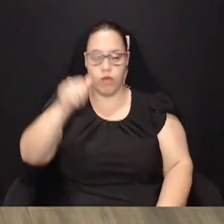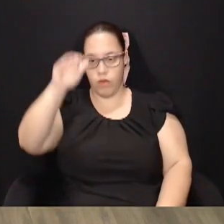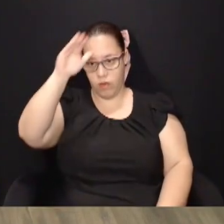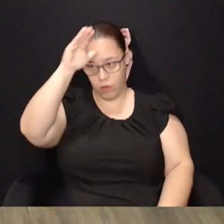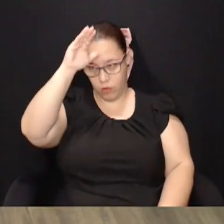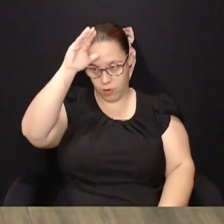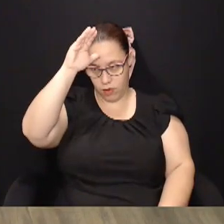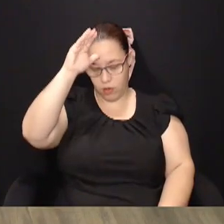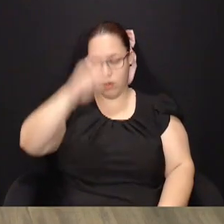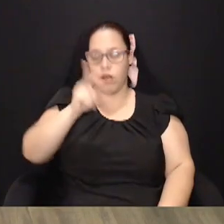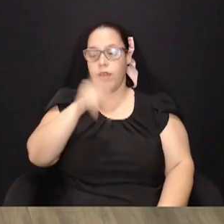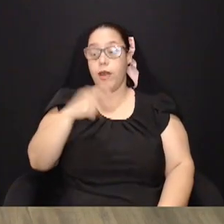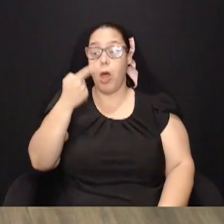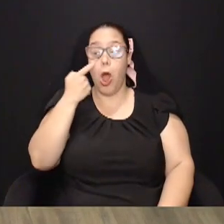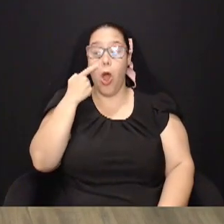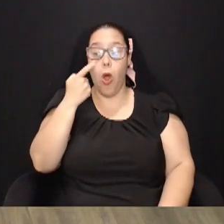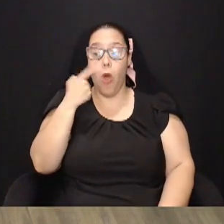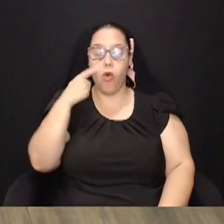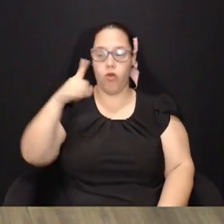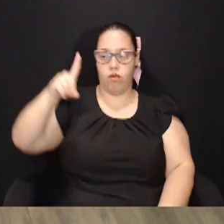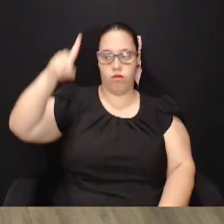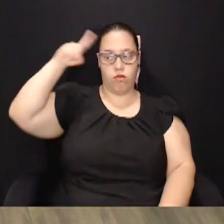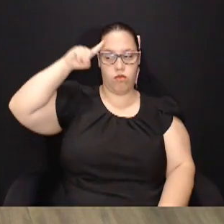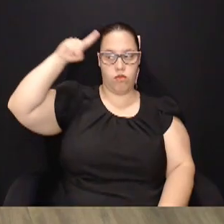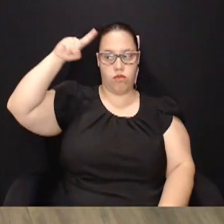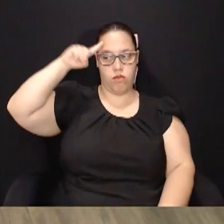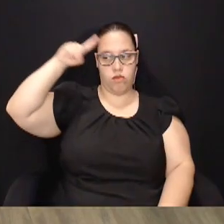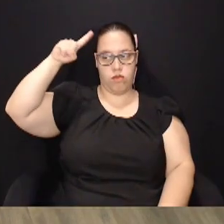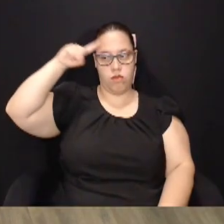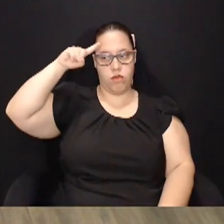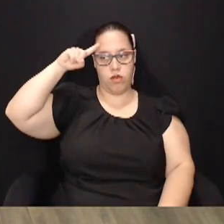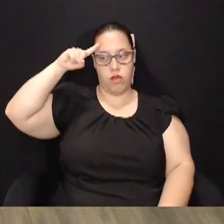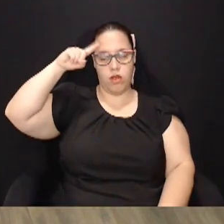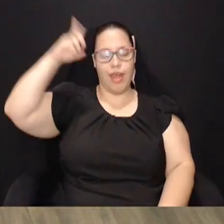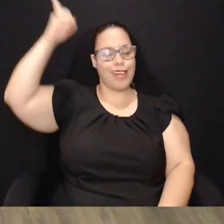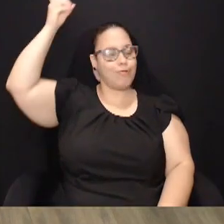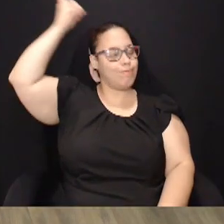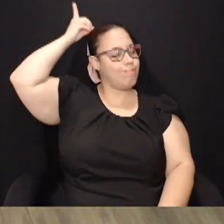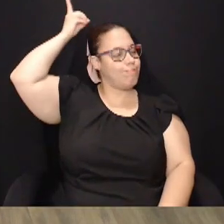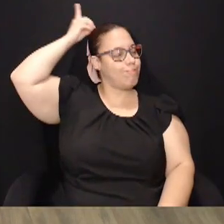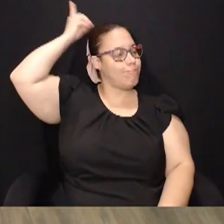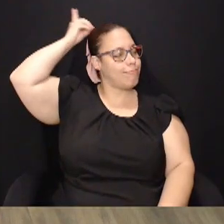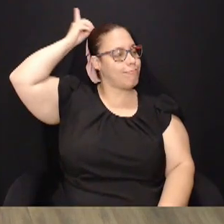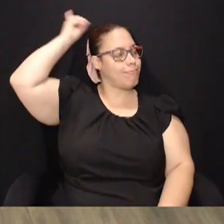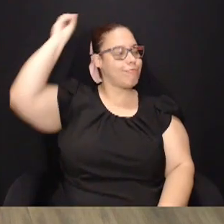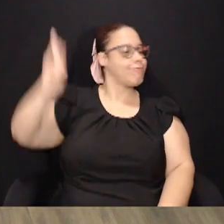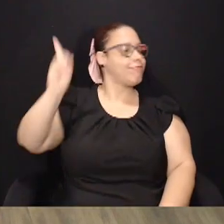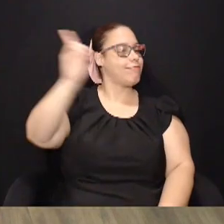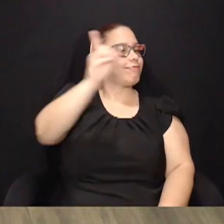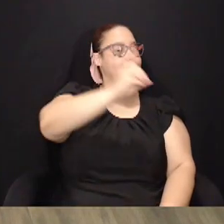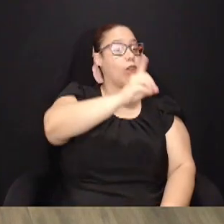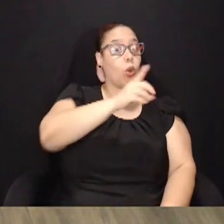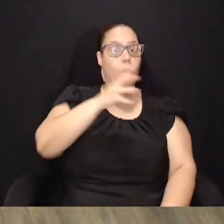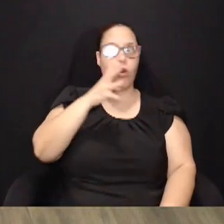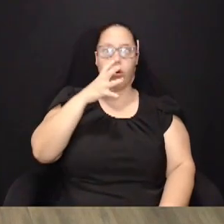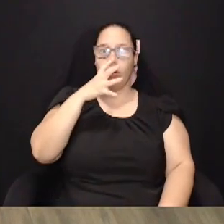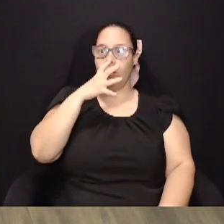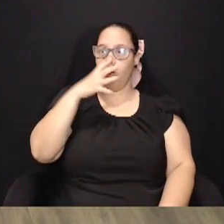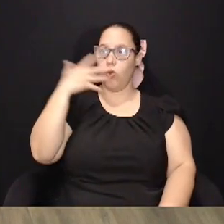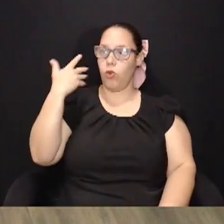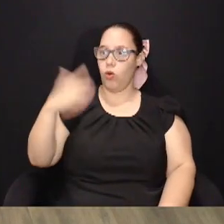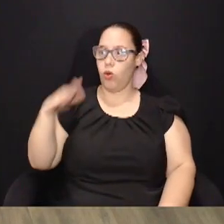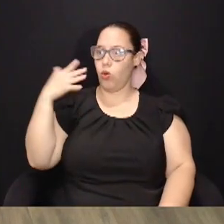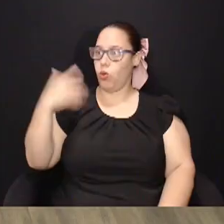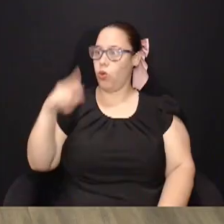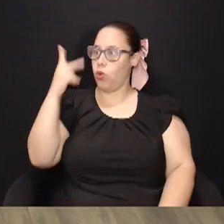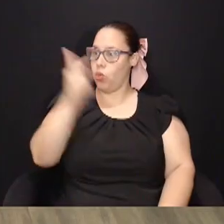eu vejo, né, no dia a dia ali que é uma vocação, acho que é quase que um dom, porque é impressionante, né? O professor lidar na sala de